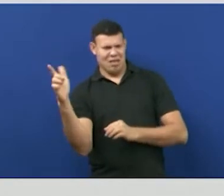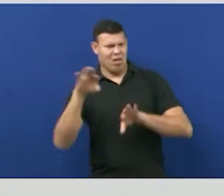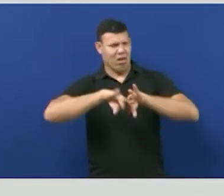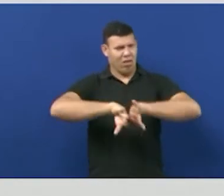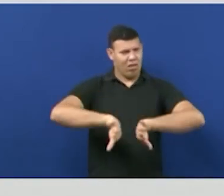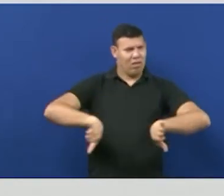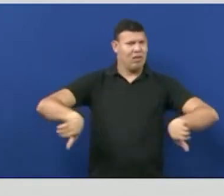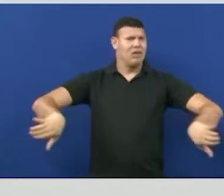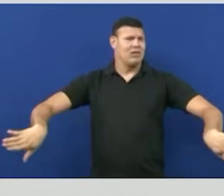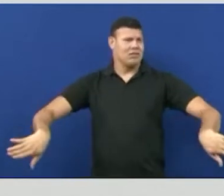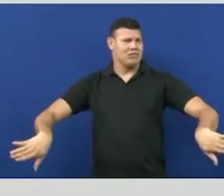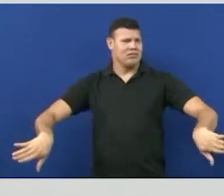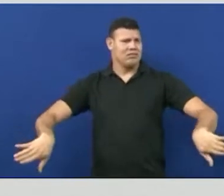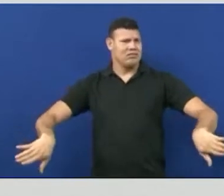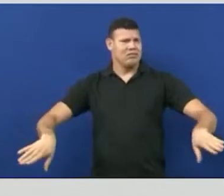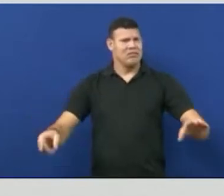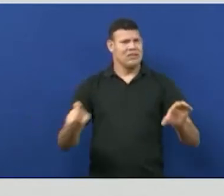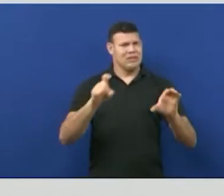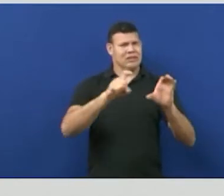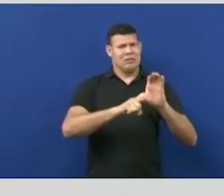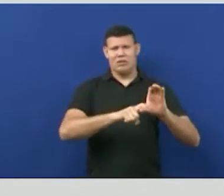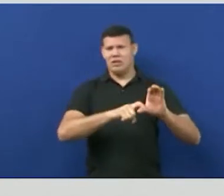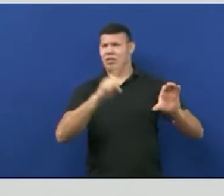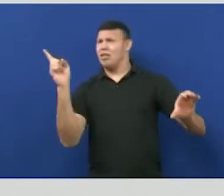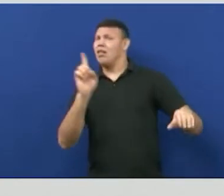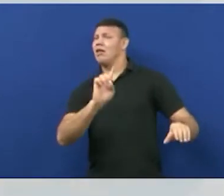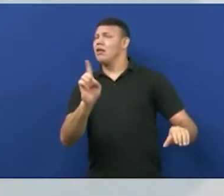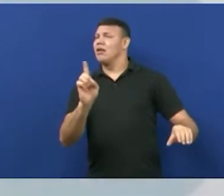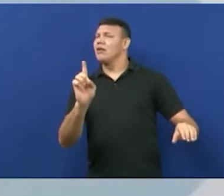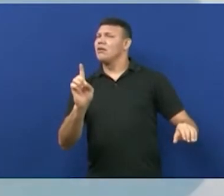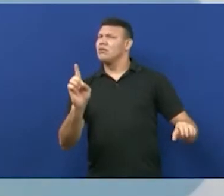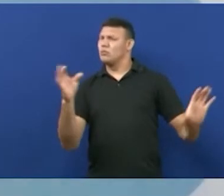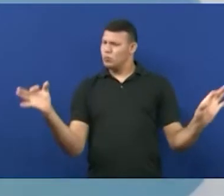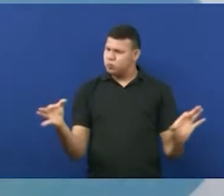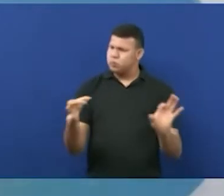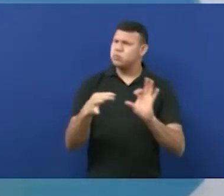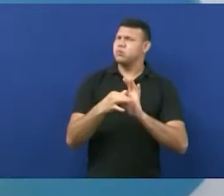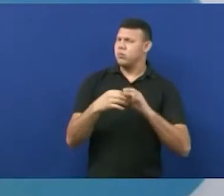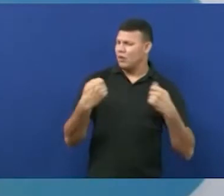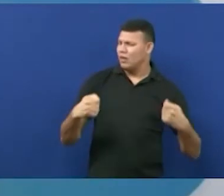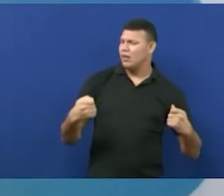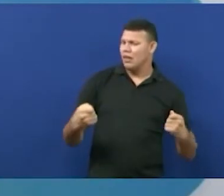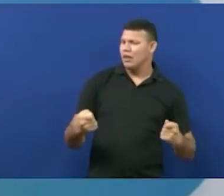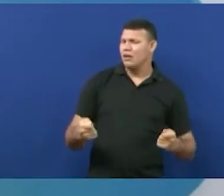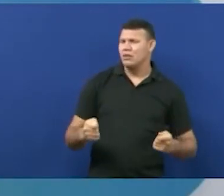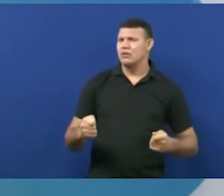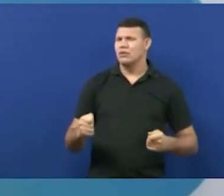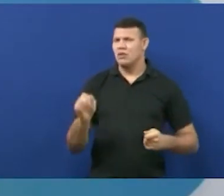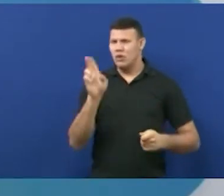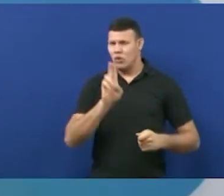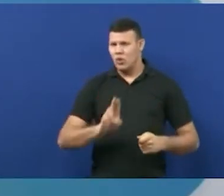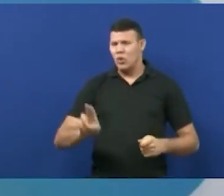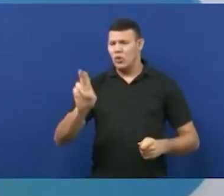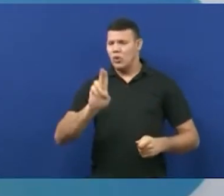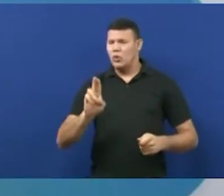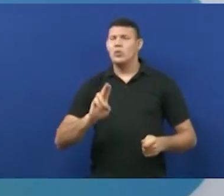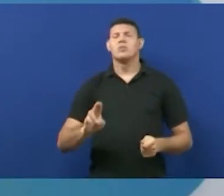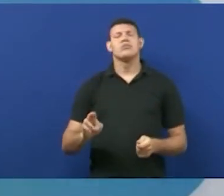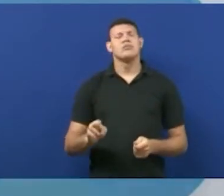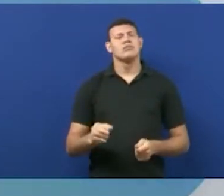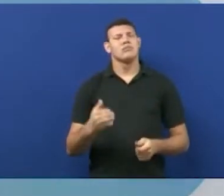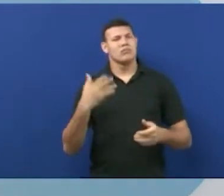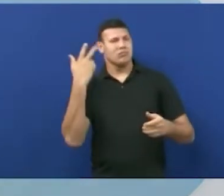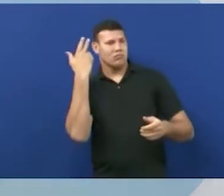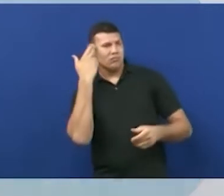é independente. Todos eles precisam um do outro para que o corpo humano funcione. Observem